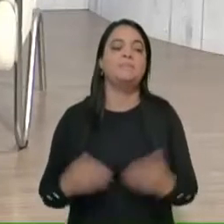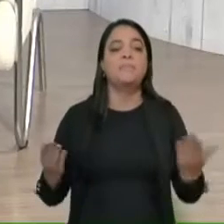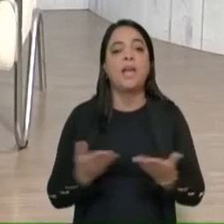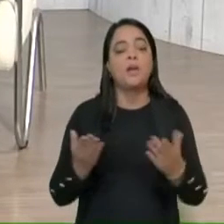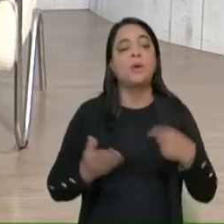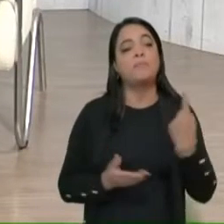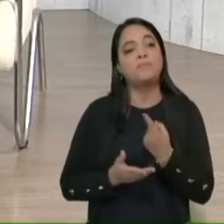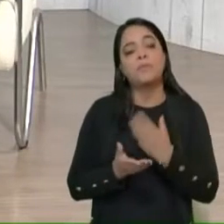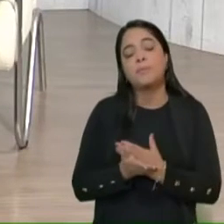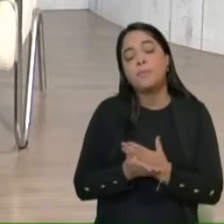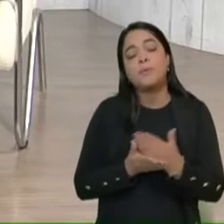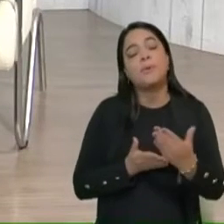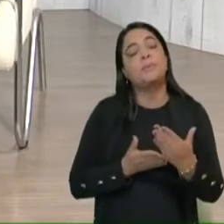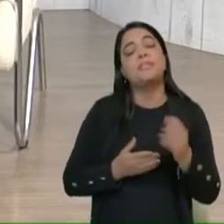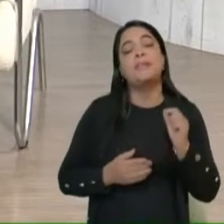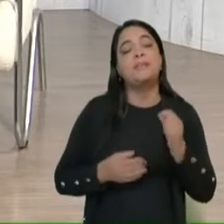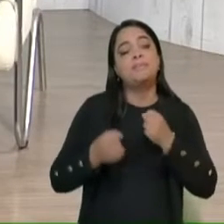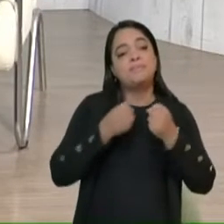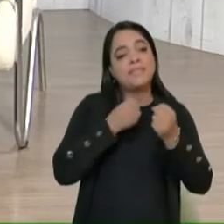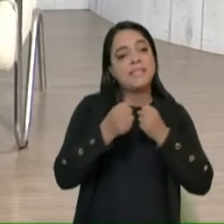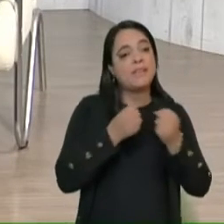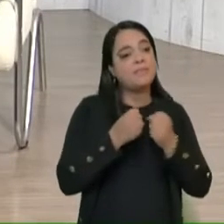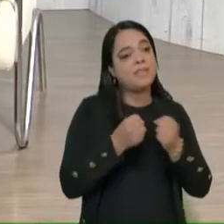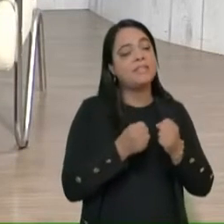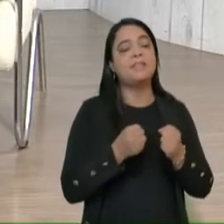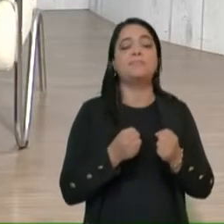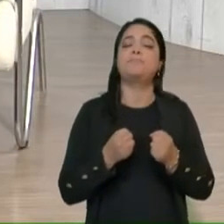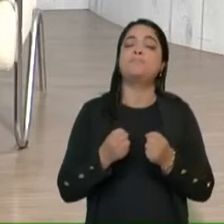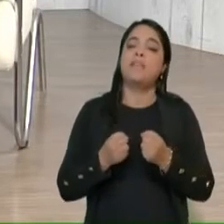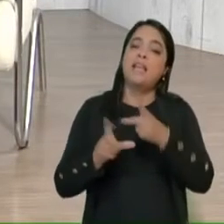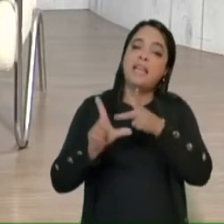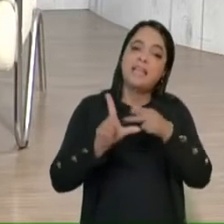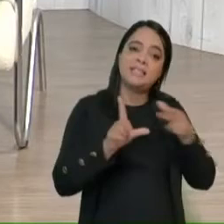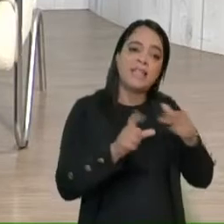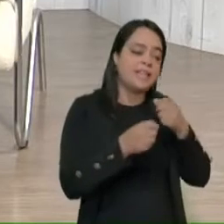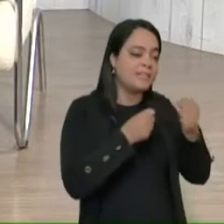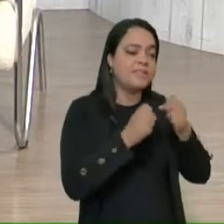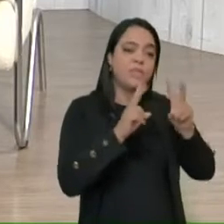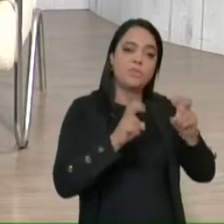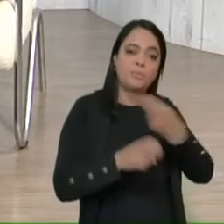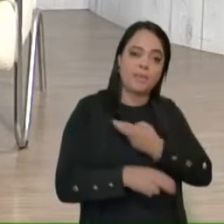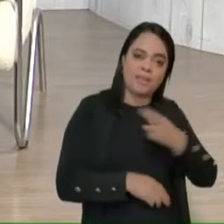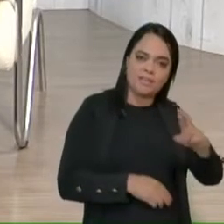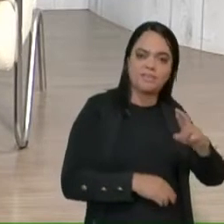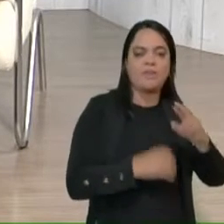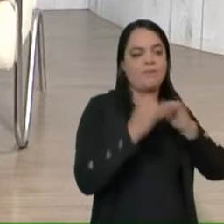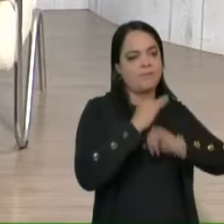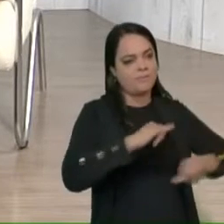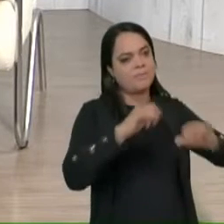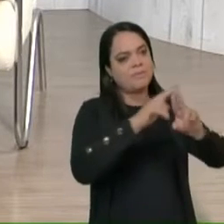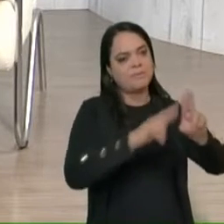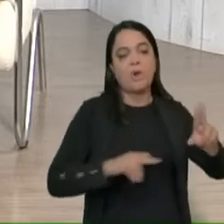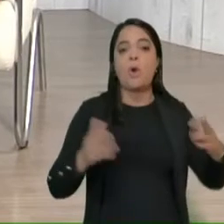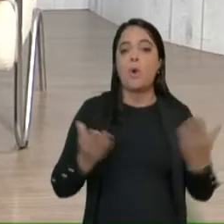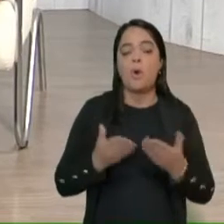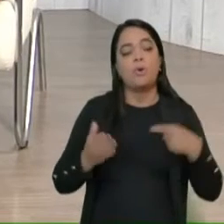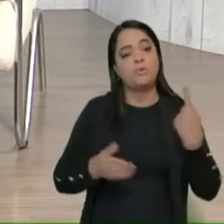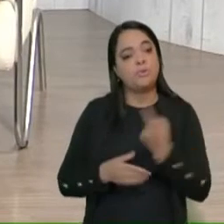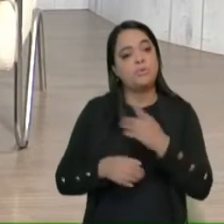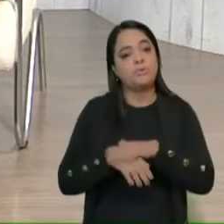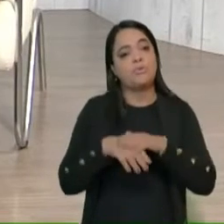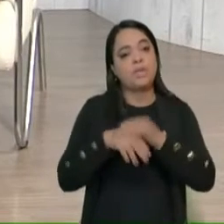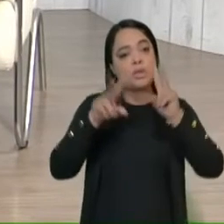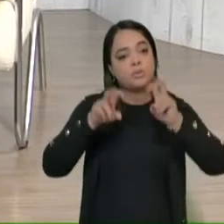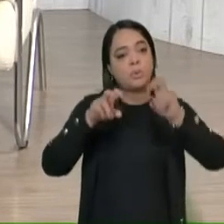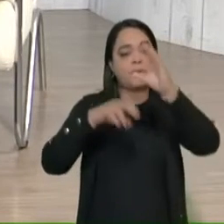e agora a gente segue a nossa entrevista série de entrevistas sobre religião aqui no informativo tvu hoje destacando a